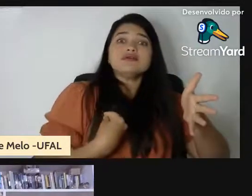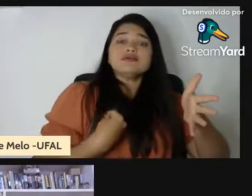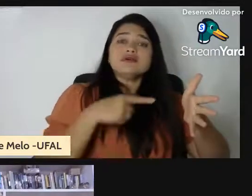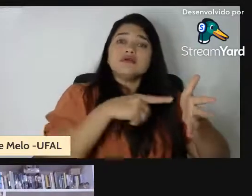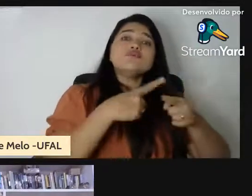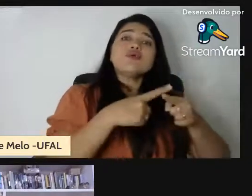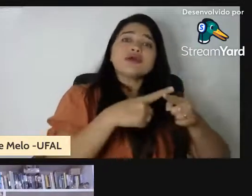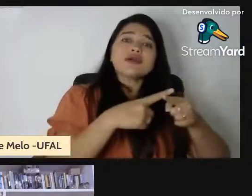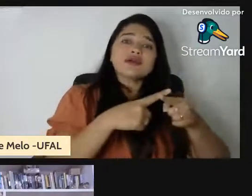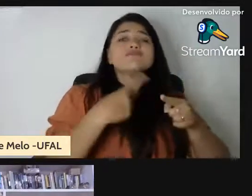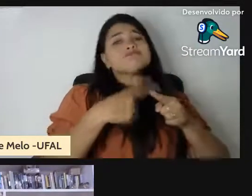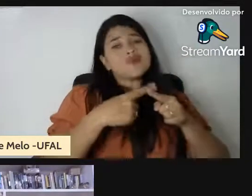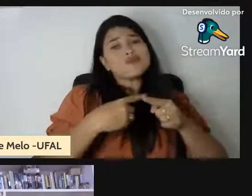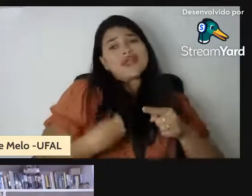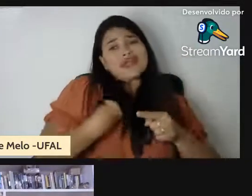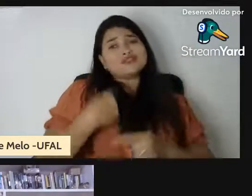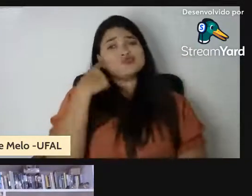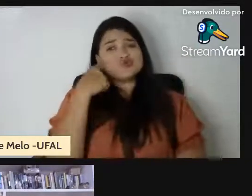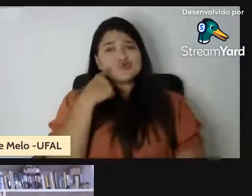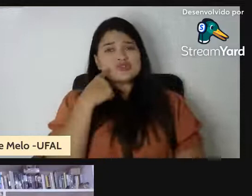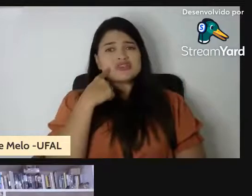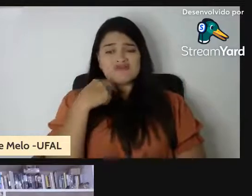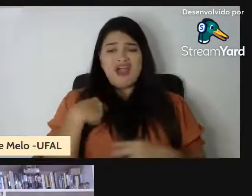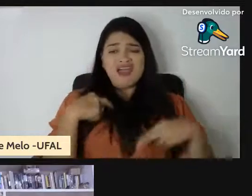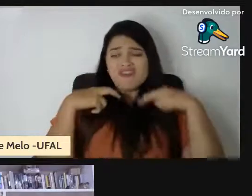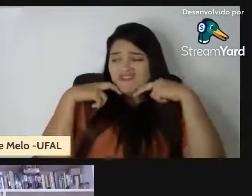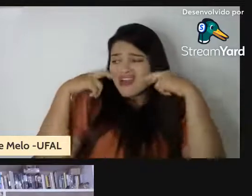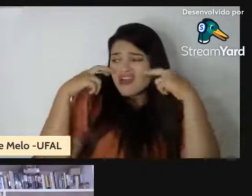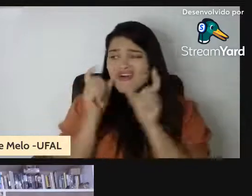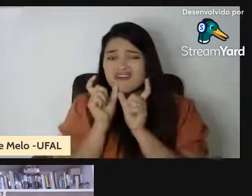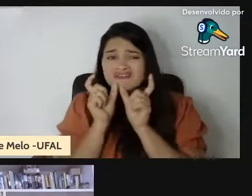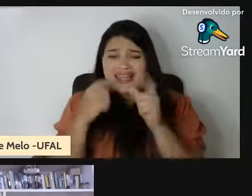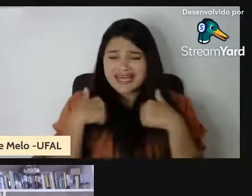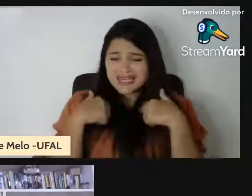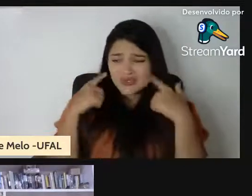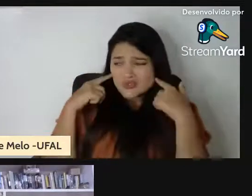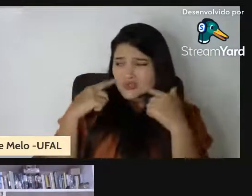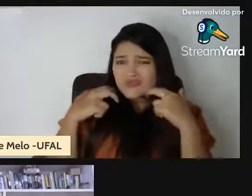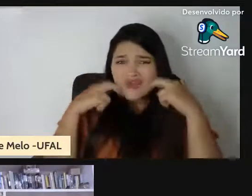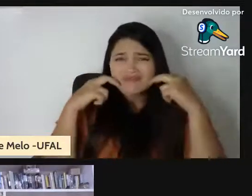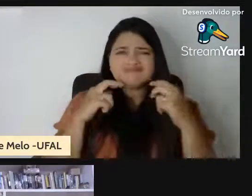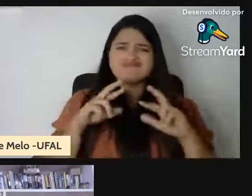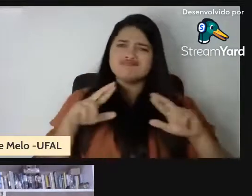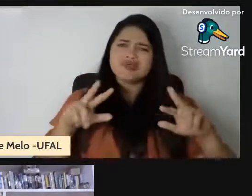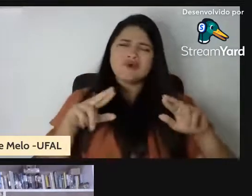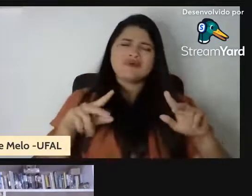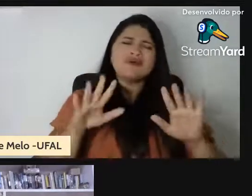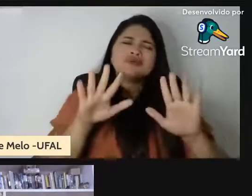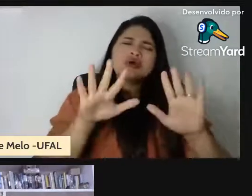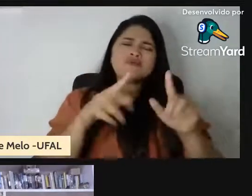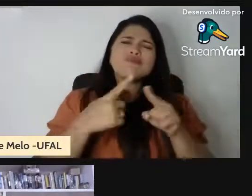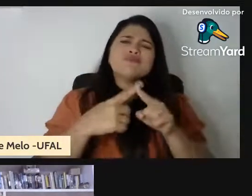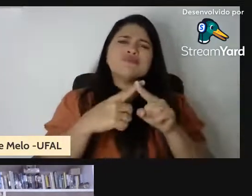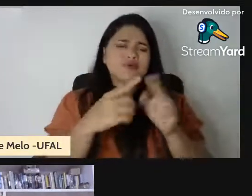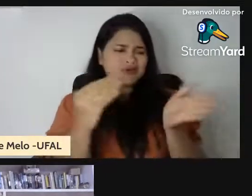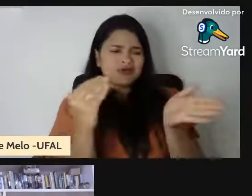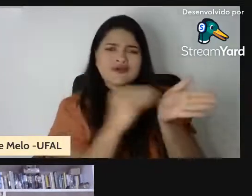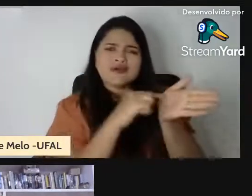surdez. Então, eles não têm vergonha de dizerem sou surdos, né? E por que que no documento que vai falar